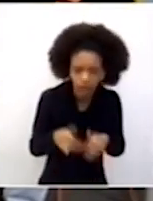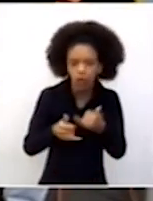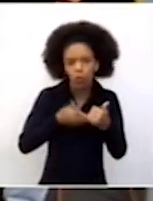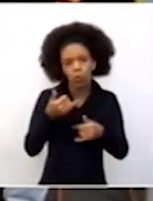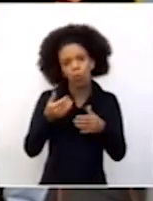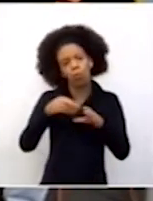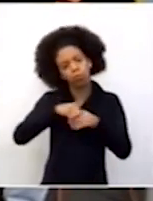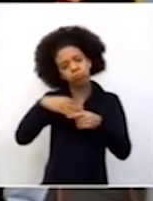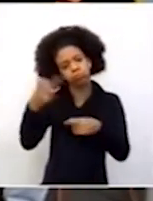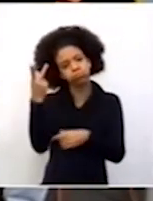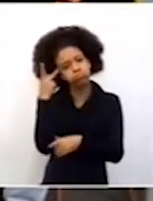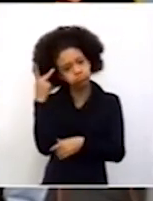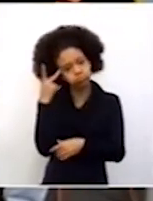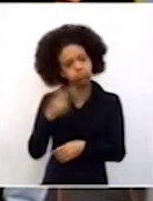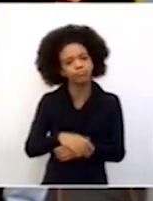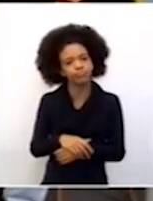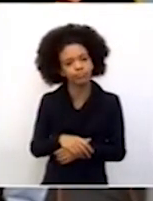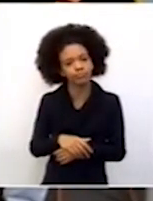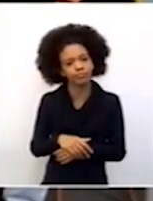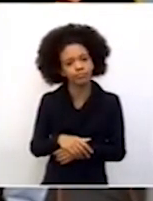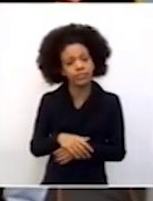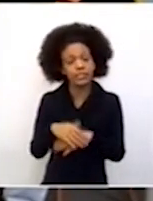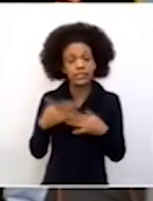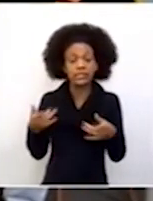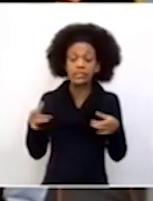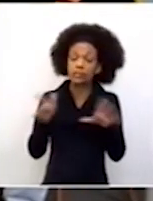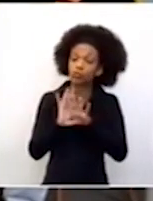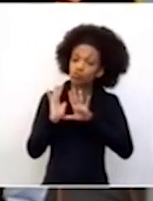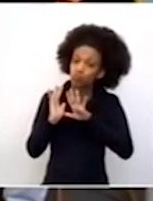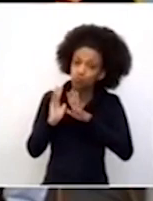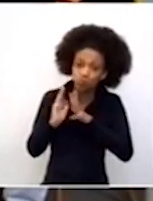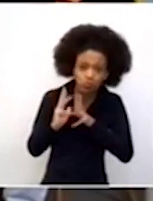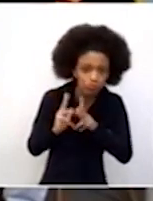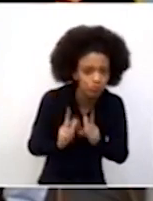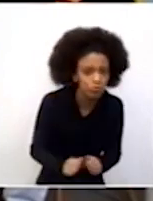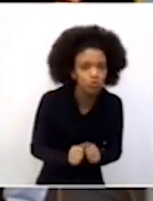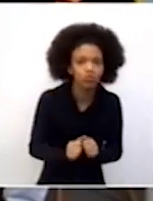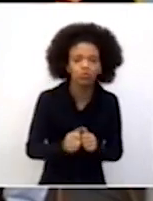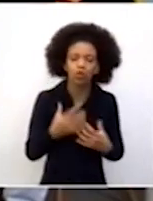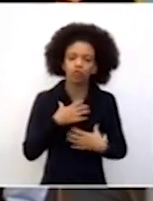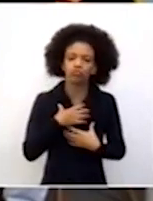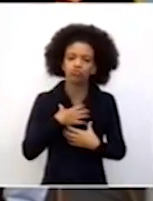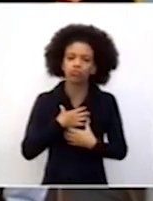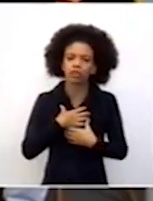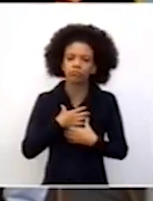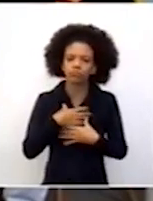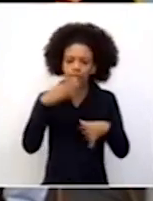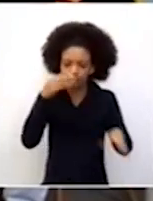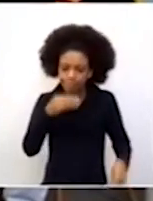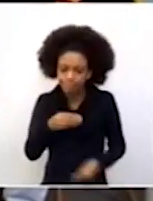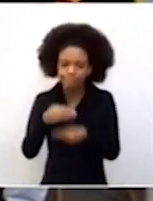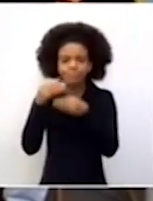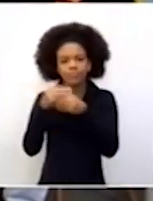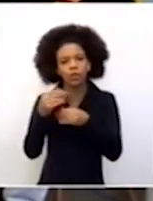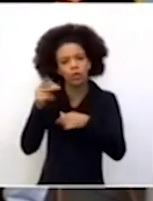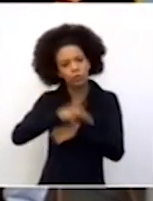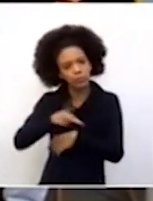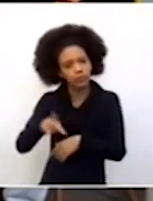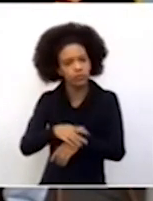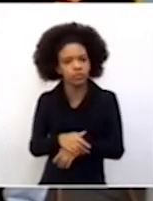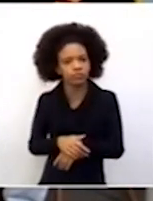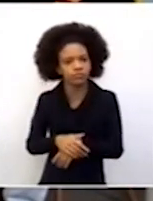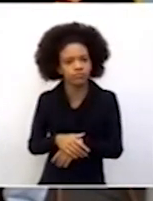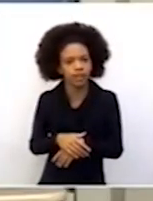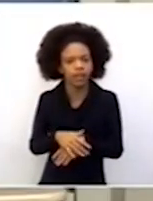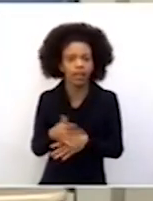da criatividade, a criticidade, então tudo isso de uma forma assim que contribui com os professores, esse movimento, né? Que nós